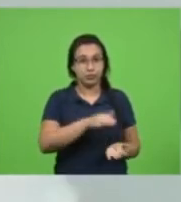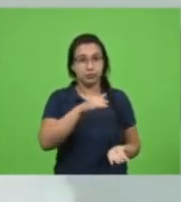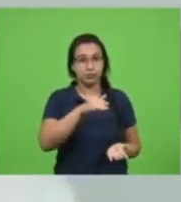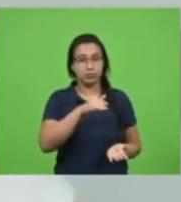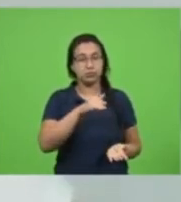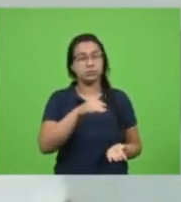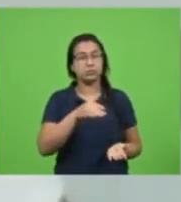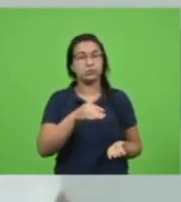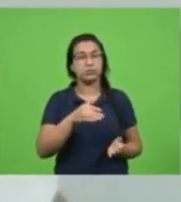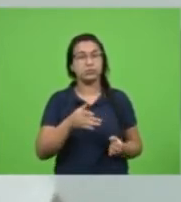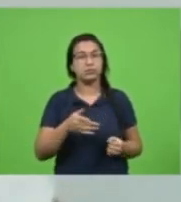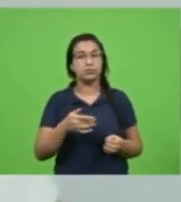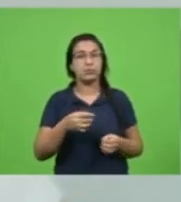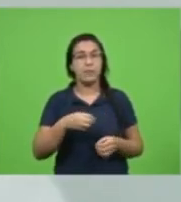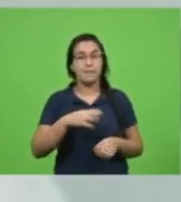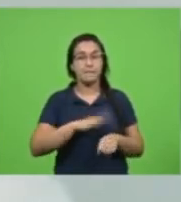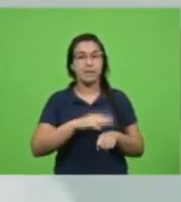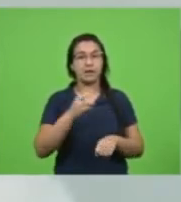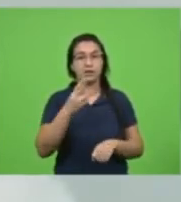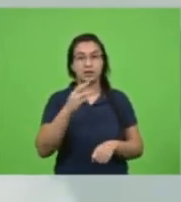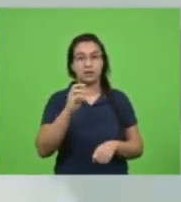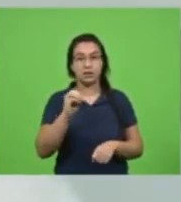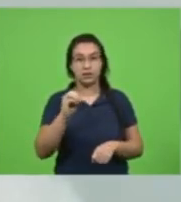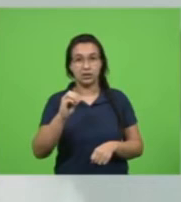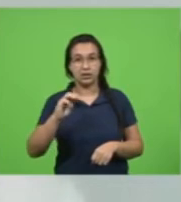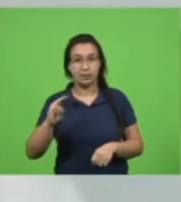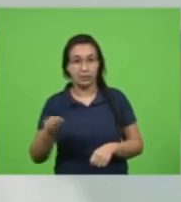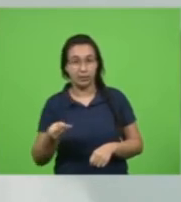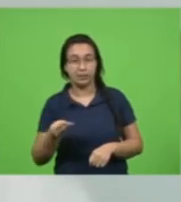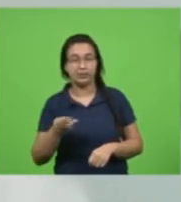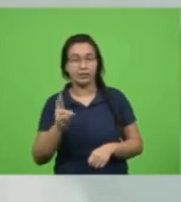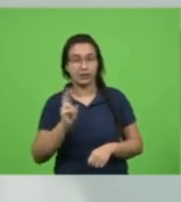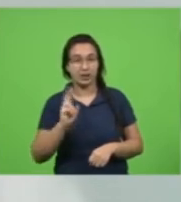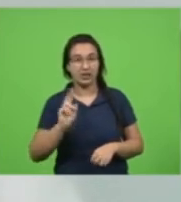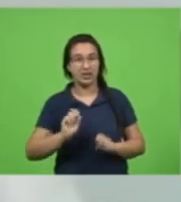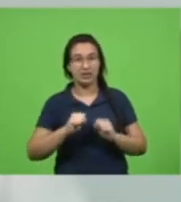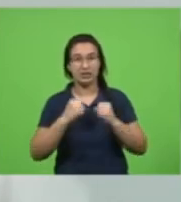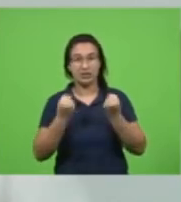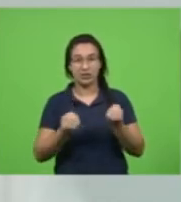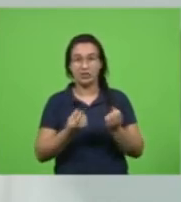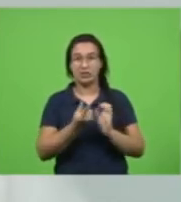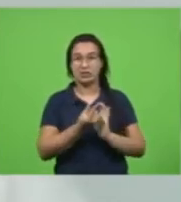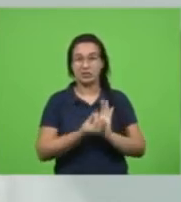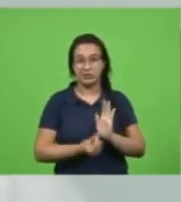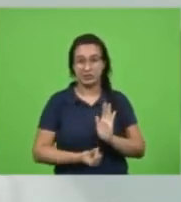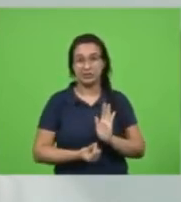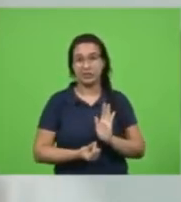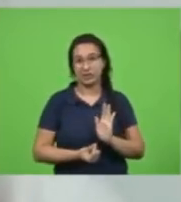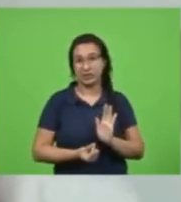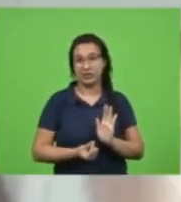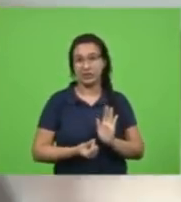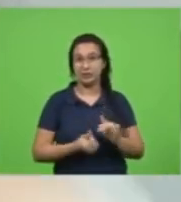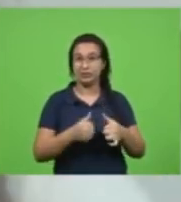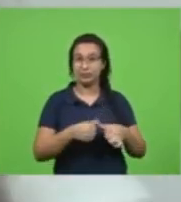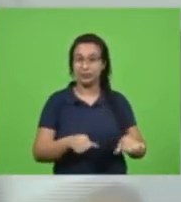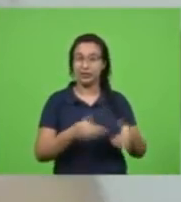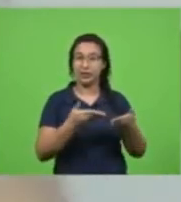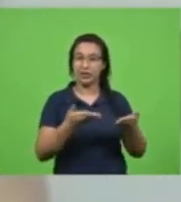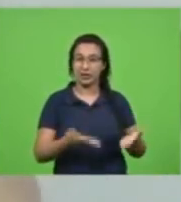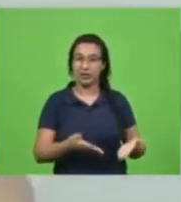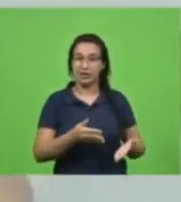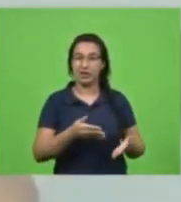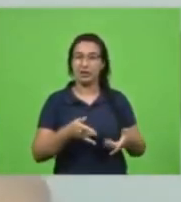de mais de 30 milhões de reais mas é um esforço financeiro hoje do Estado de Santa Catarina para manter lentes ativo